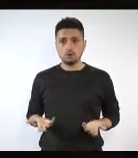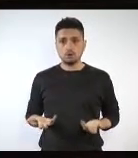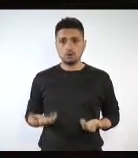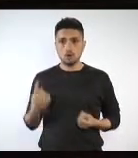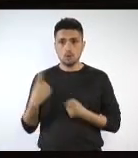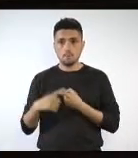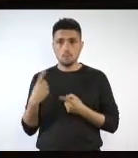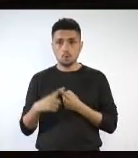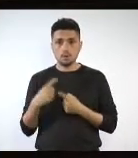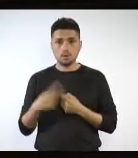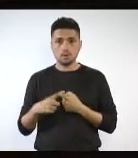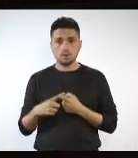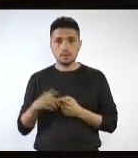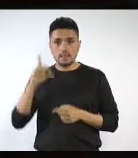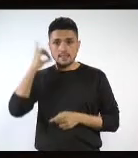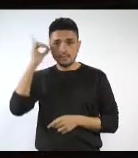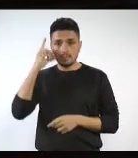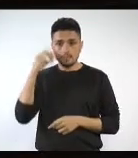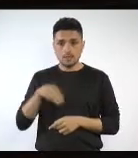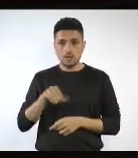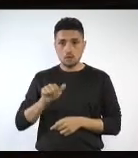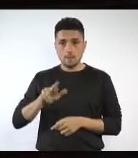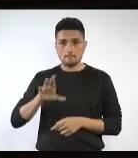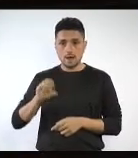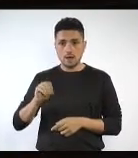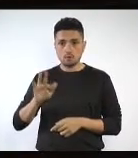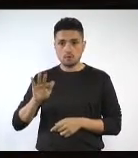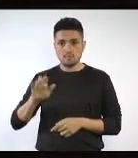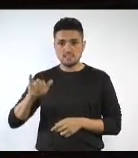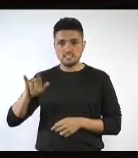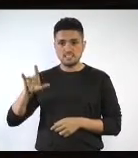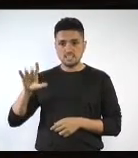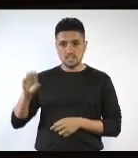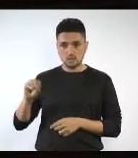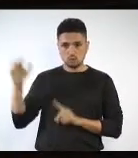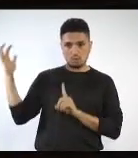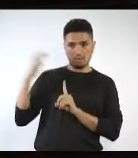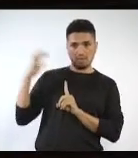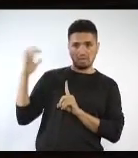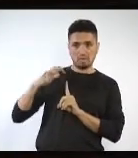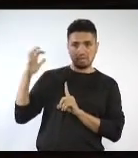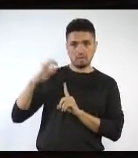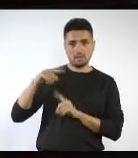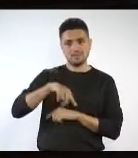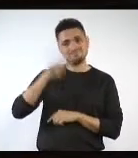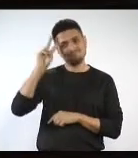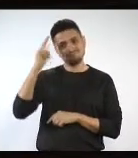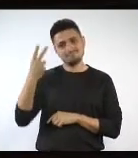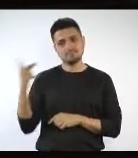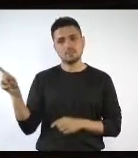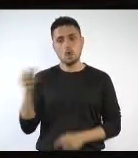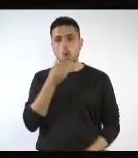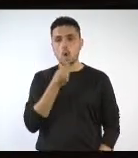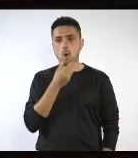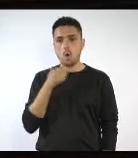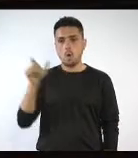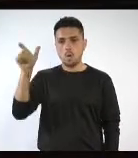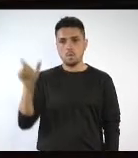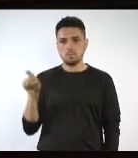pressão feita pelo deputado Marco Feliciano, uma pessoa que faz parte de uma